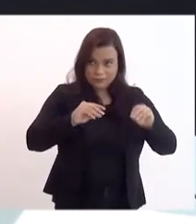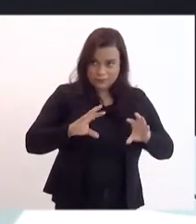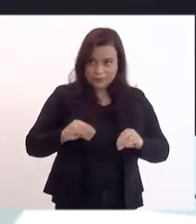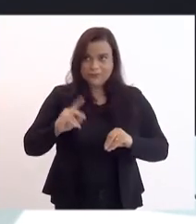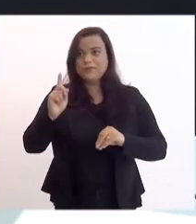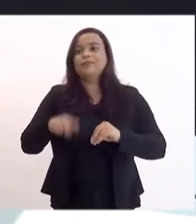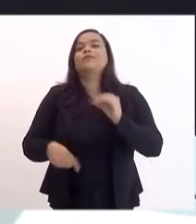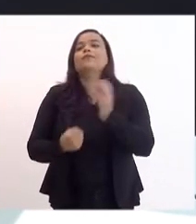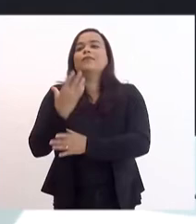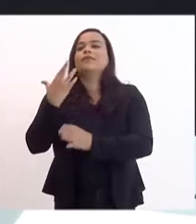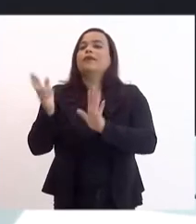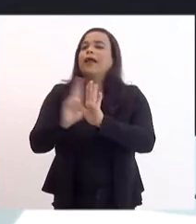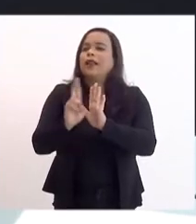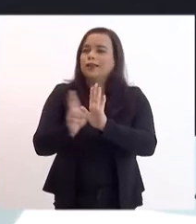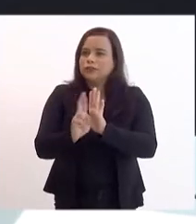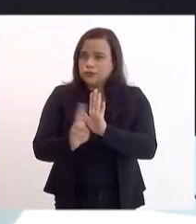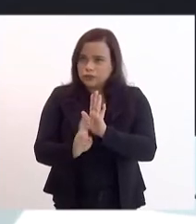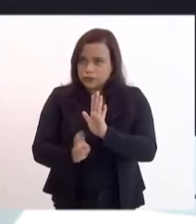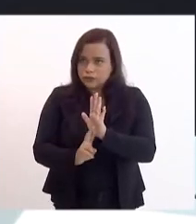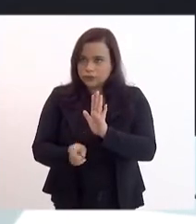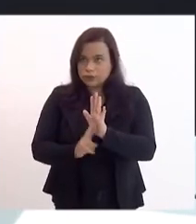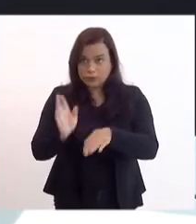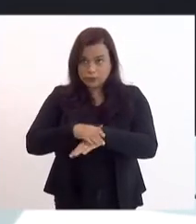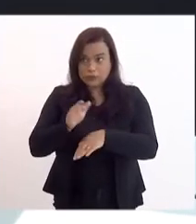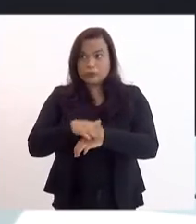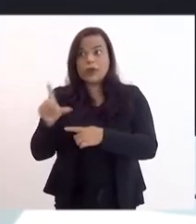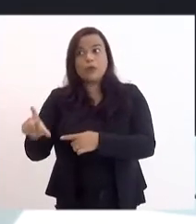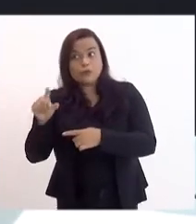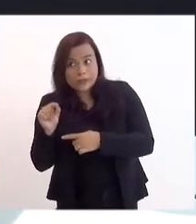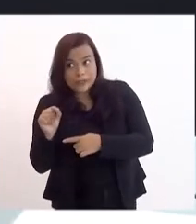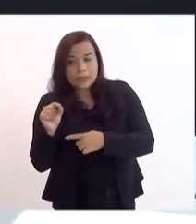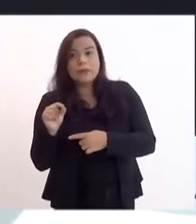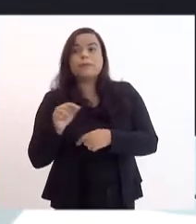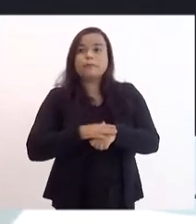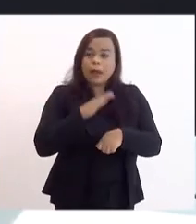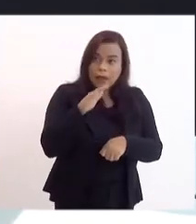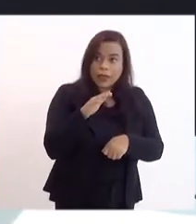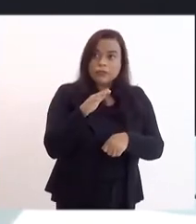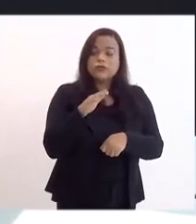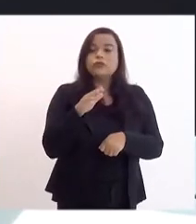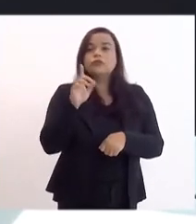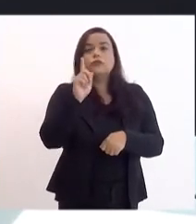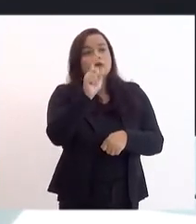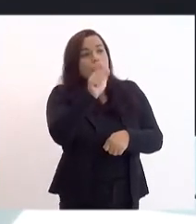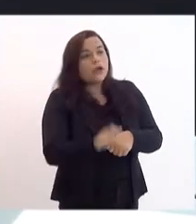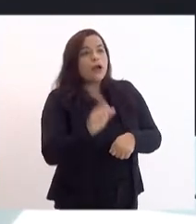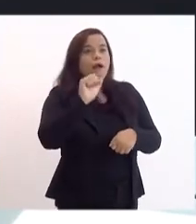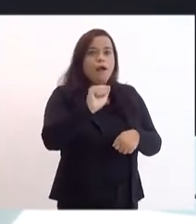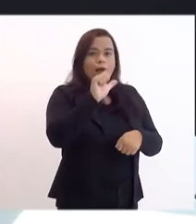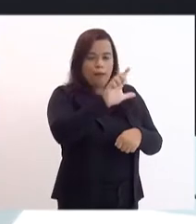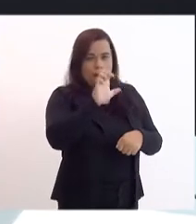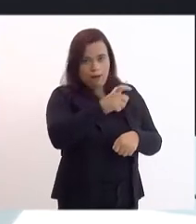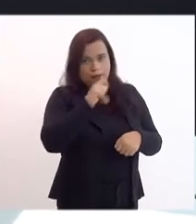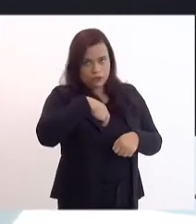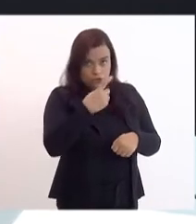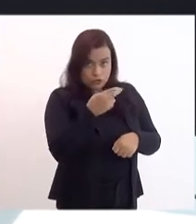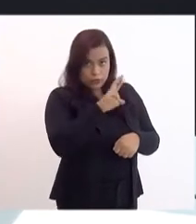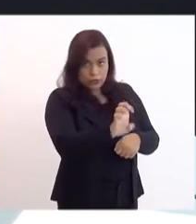que é um relatório alternativo. Paralelo. Do deputado Alexandre Freitas. Do ladrão de microfone.